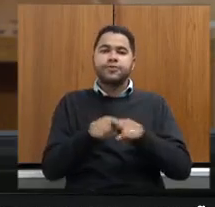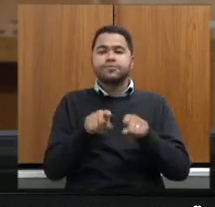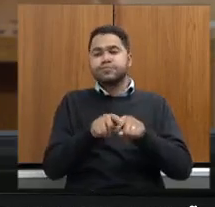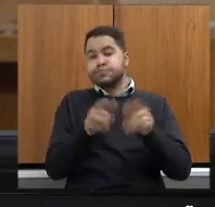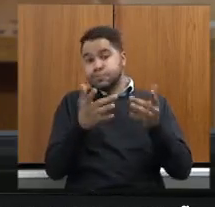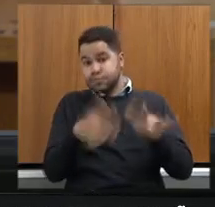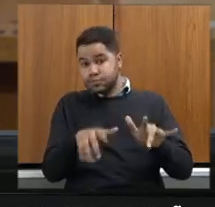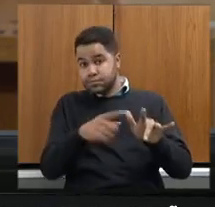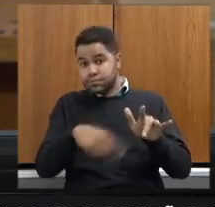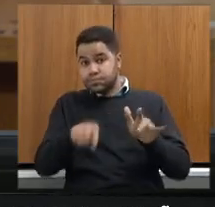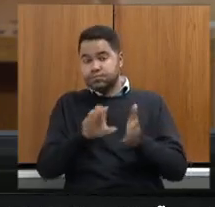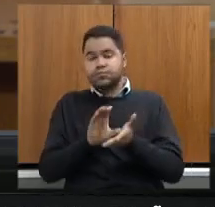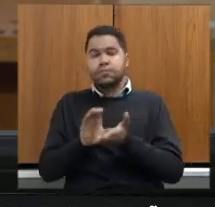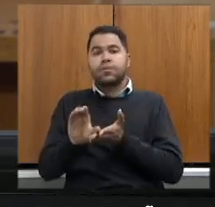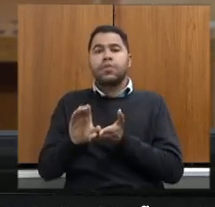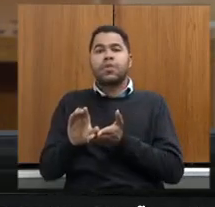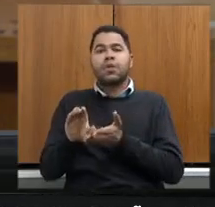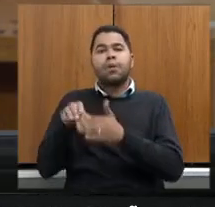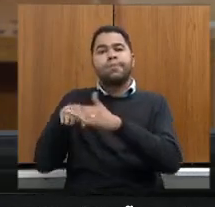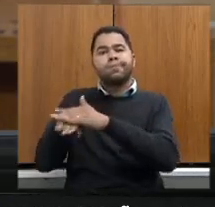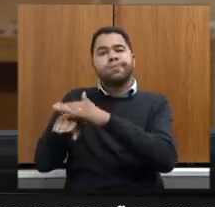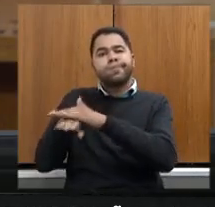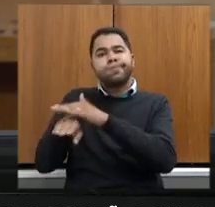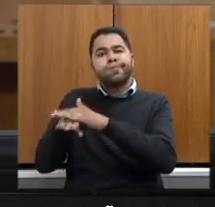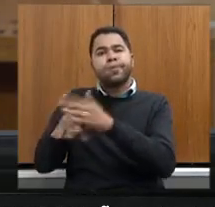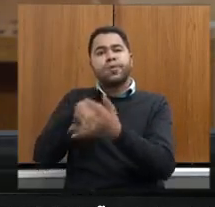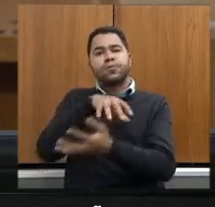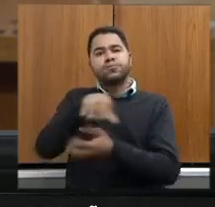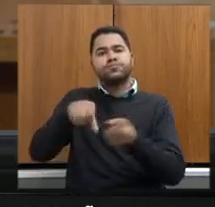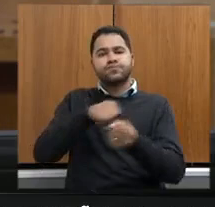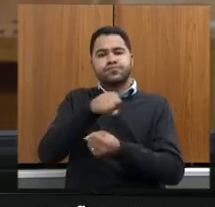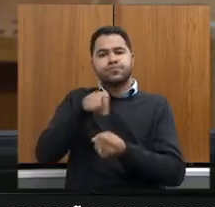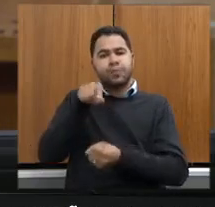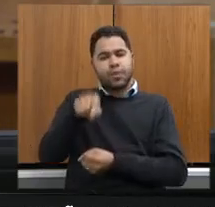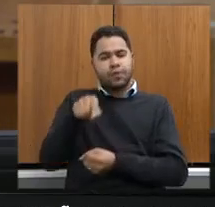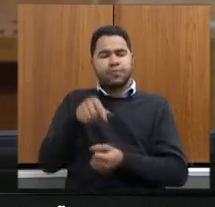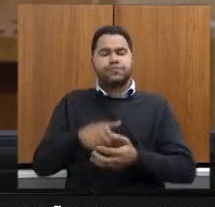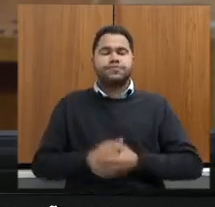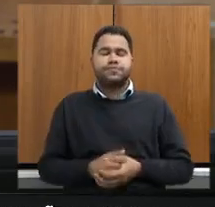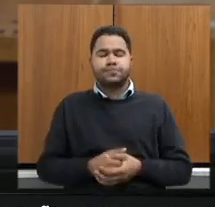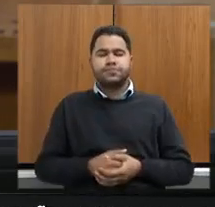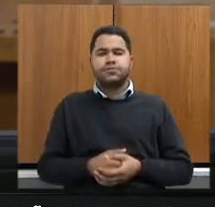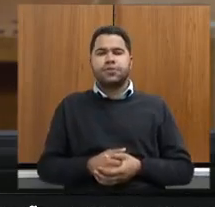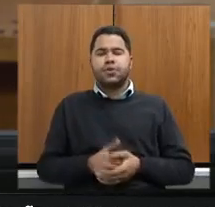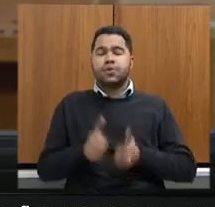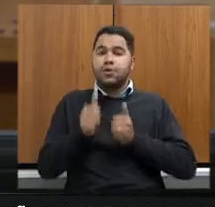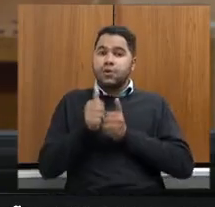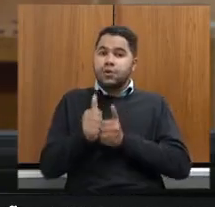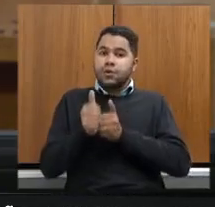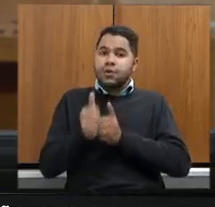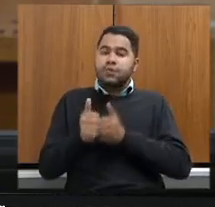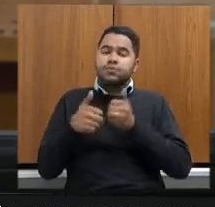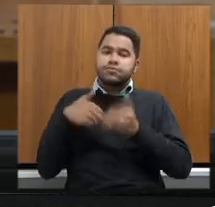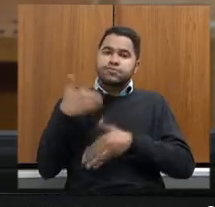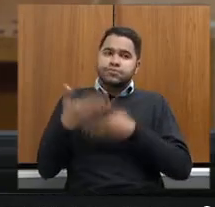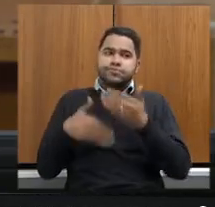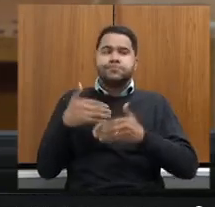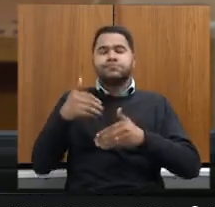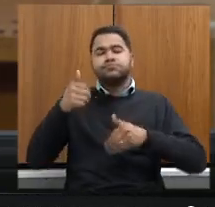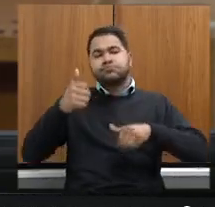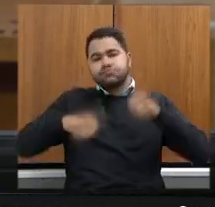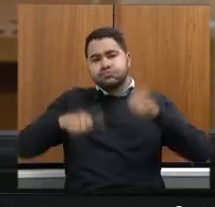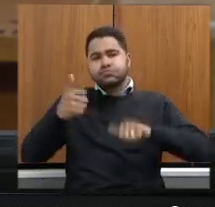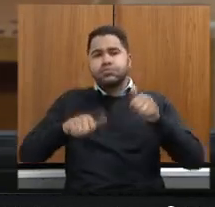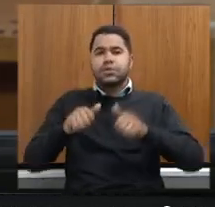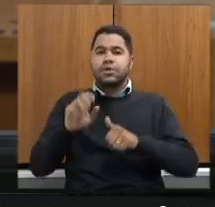restante do recurso para formação de um fundo de sustentabilidade do parque estadual do Rio Doce o acompanhamento de execução de avaliação de